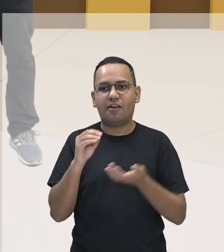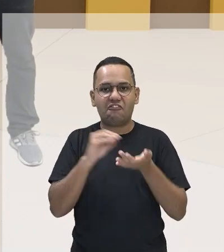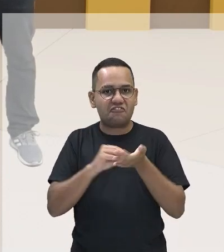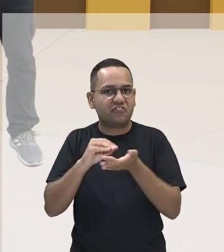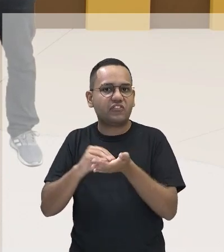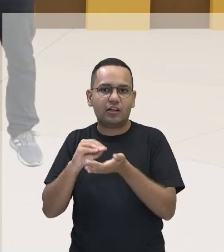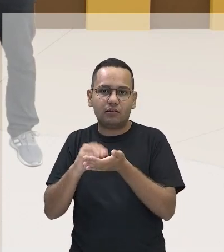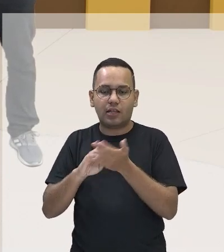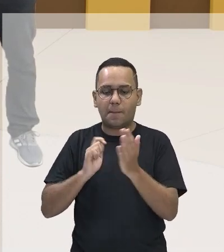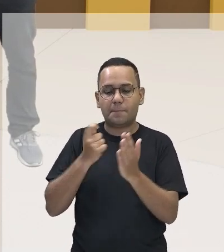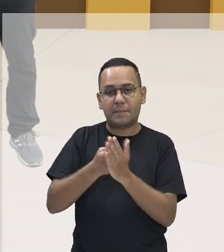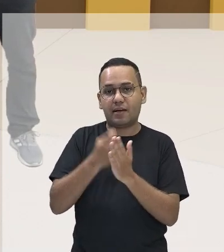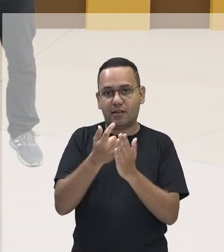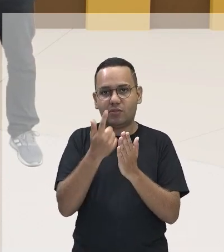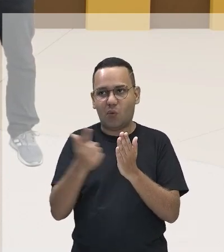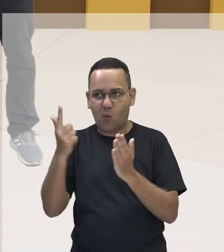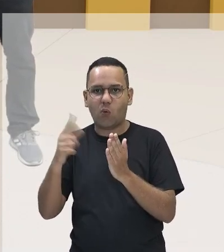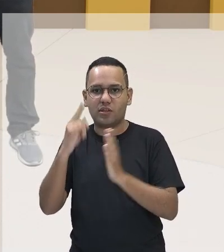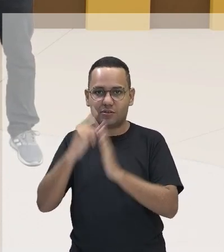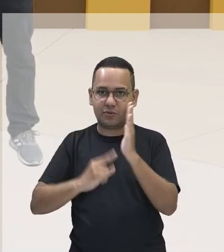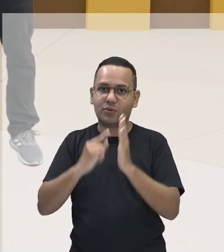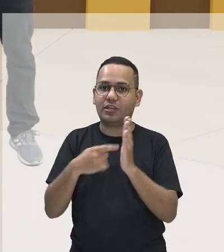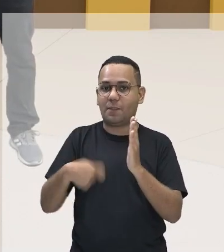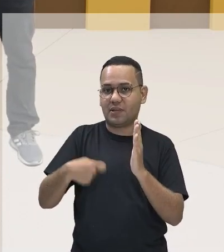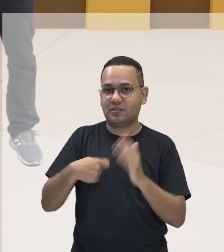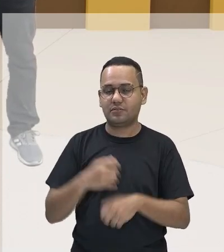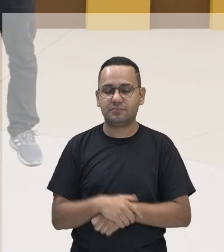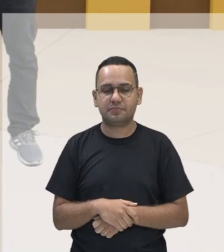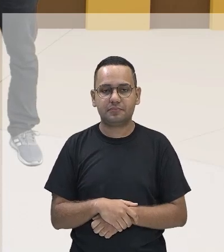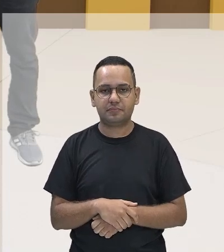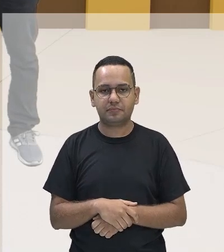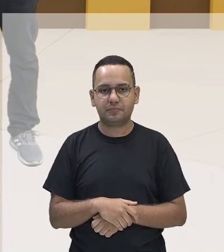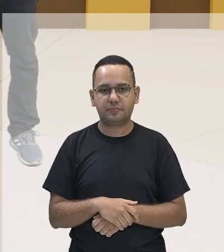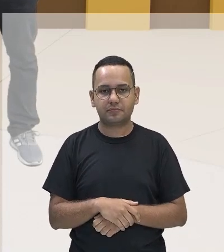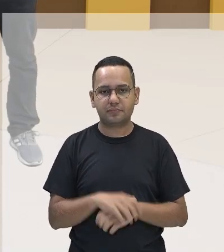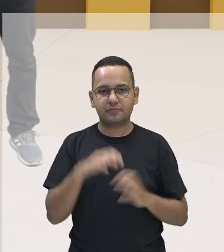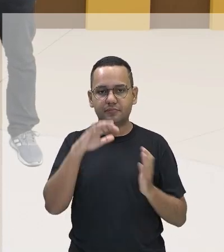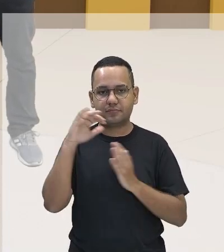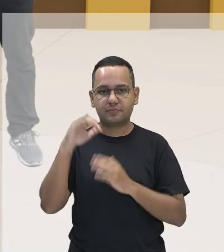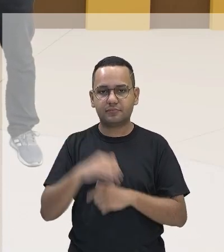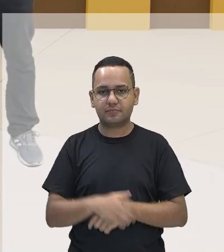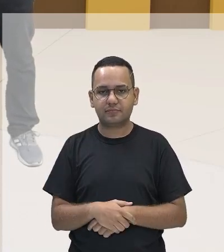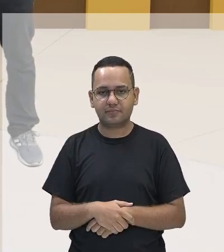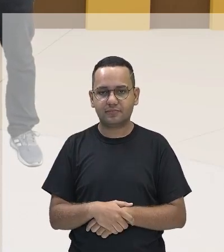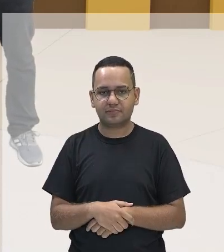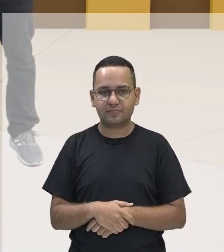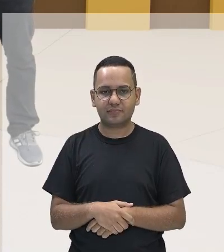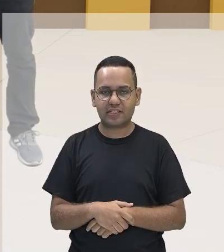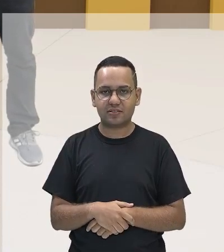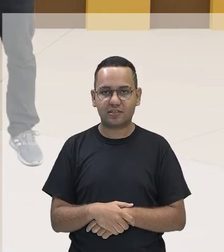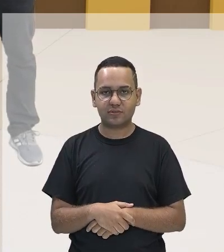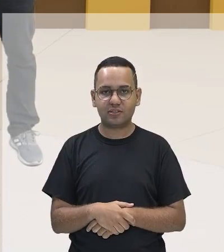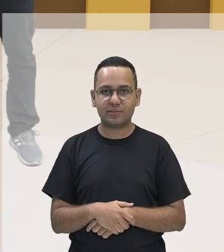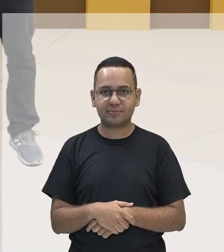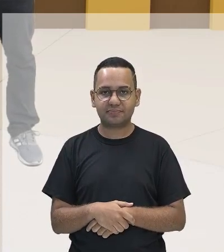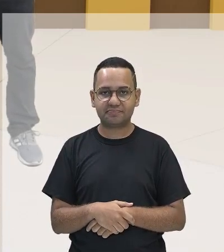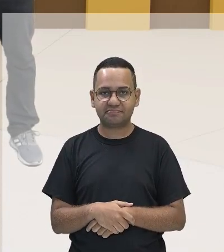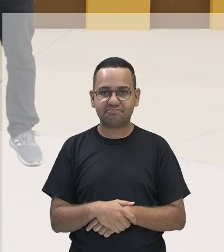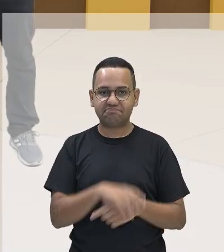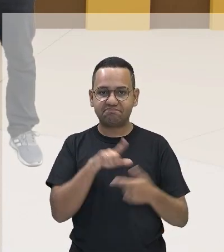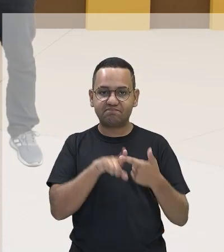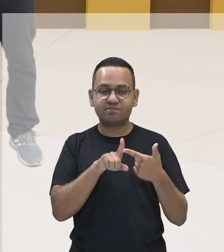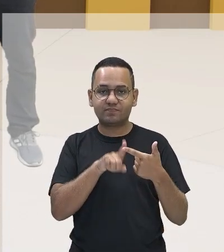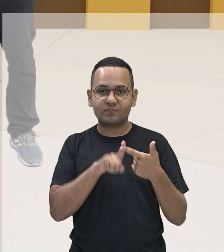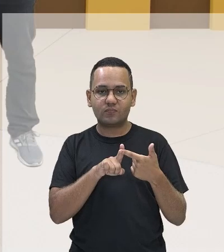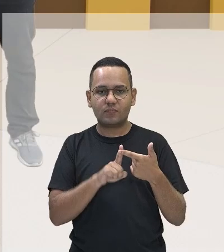contas que são um pouquinho mais necessárias. Nosso próximo agora a gente tem aqui o automóvel. Mas, professor, o